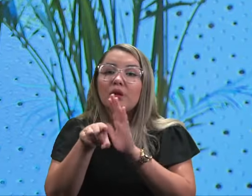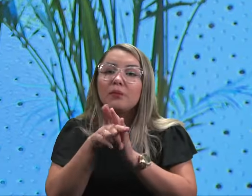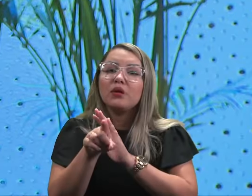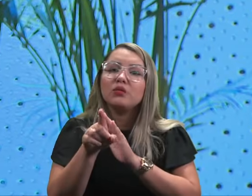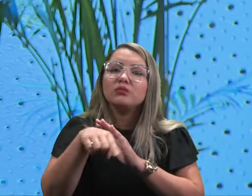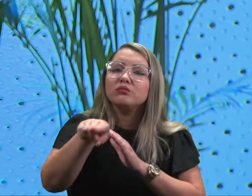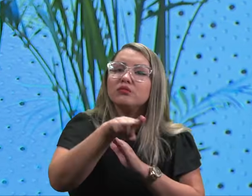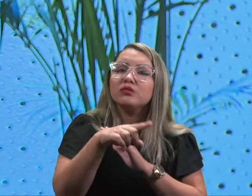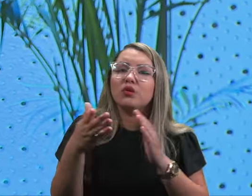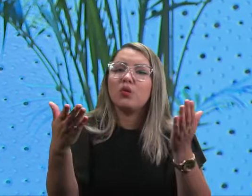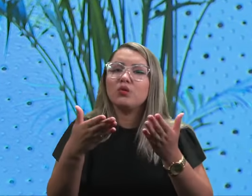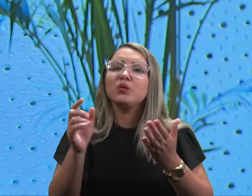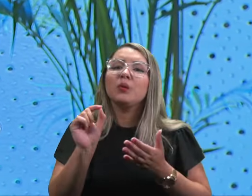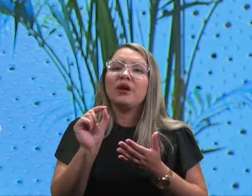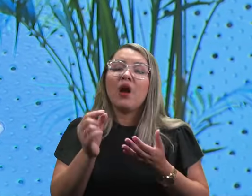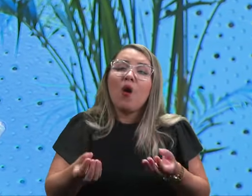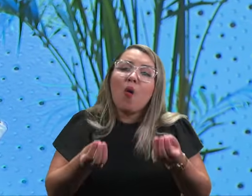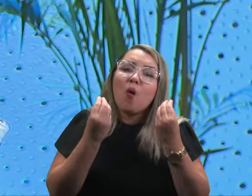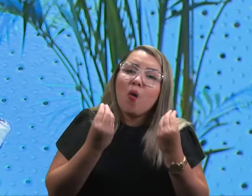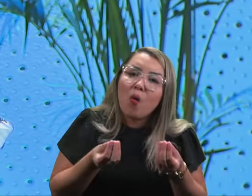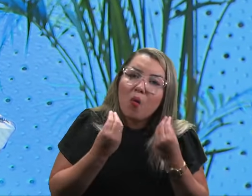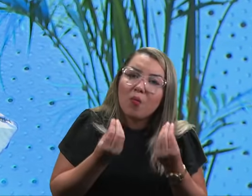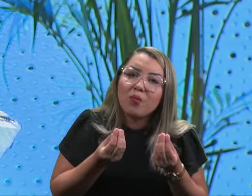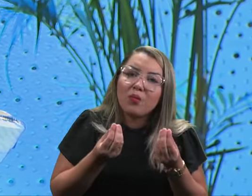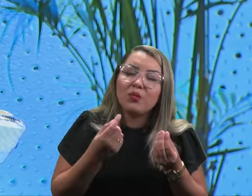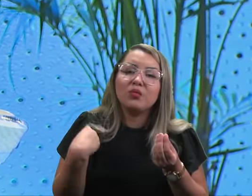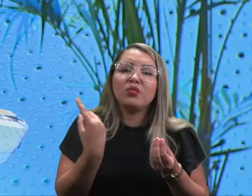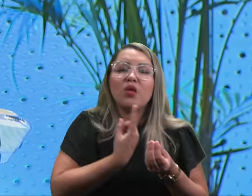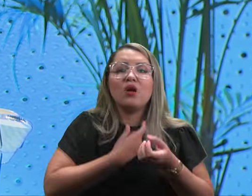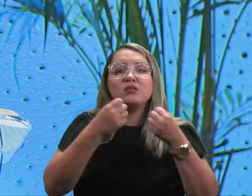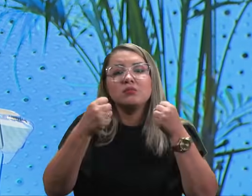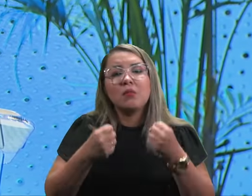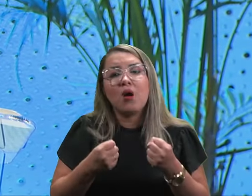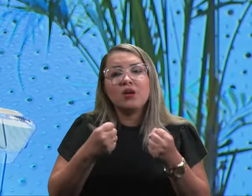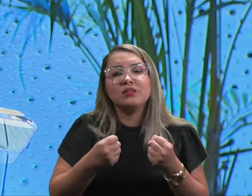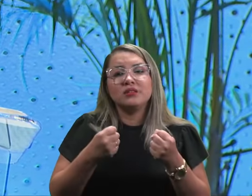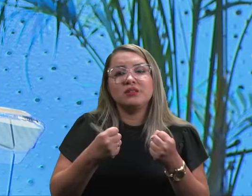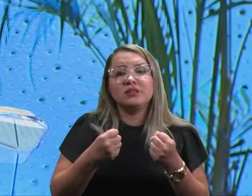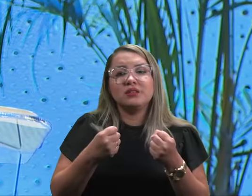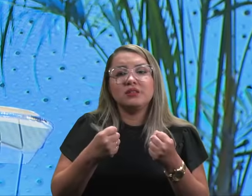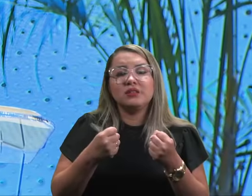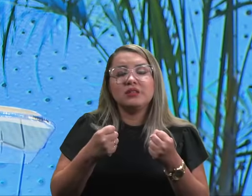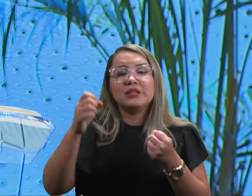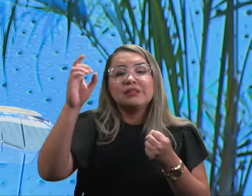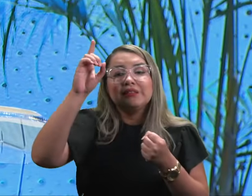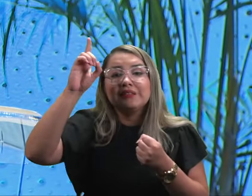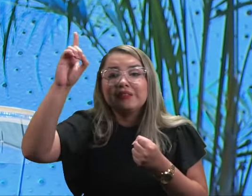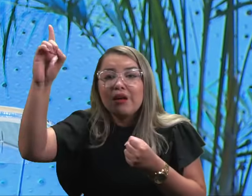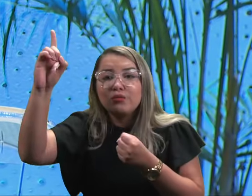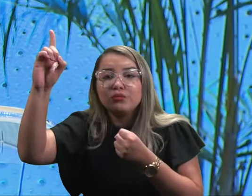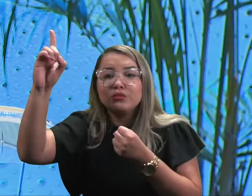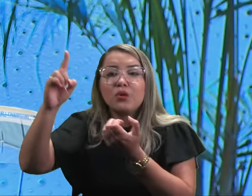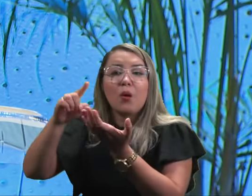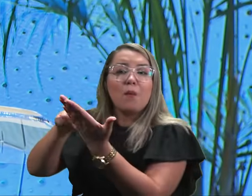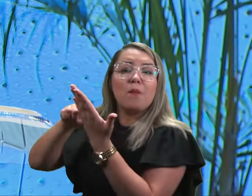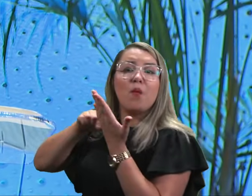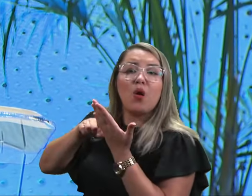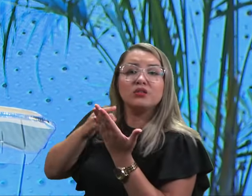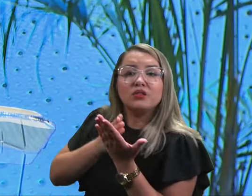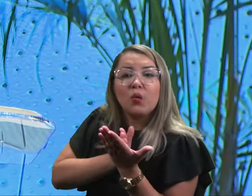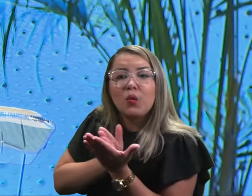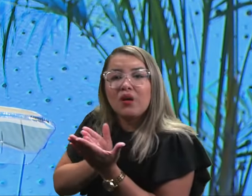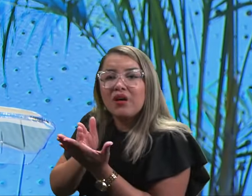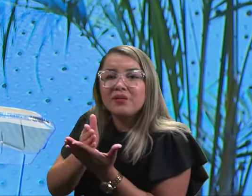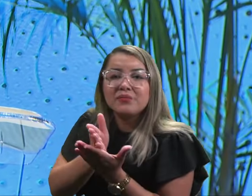é: como podemos ser guiados pelo Espírito e como